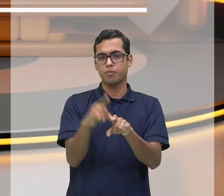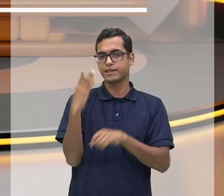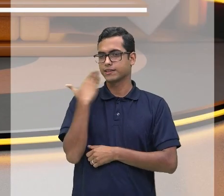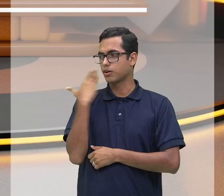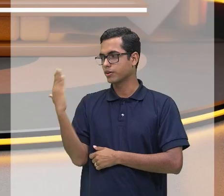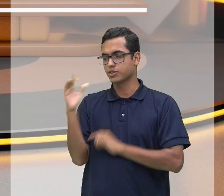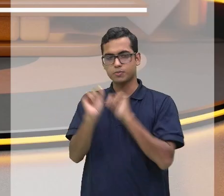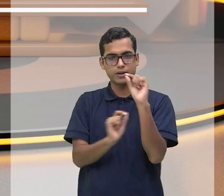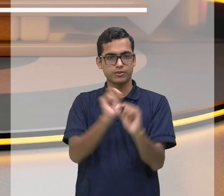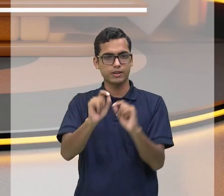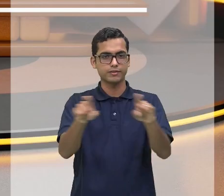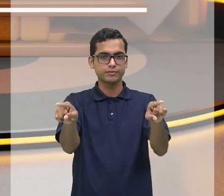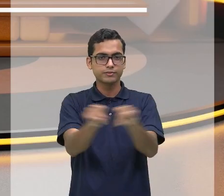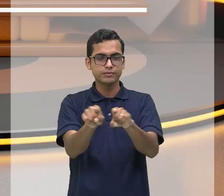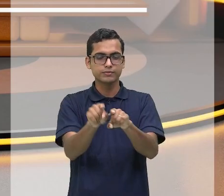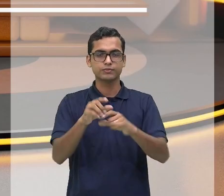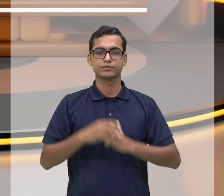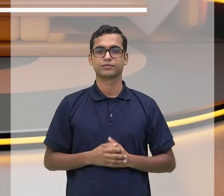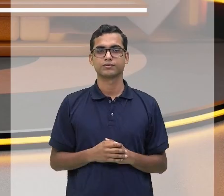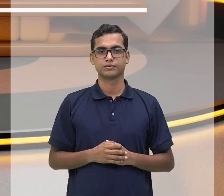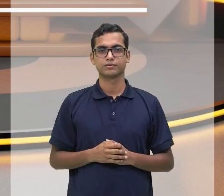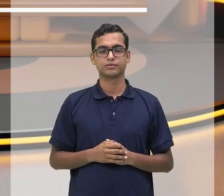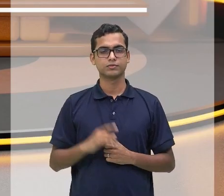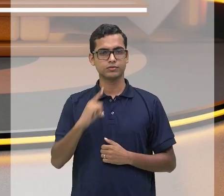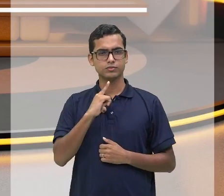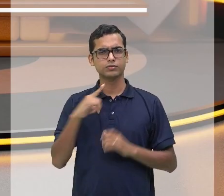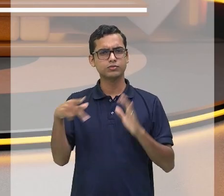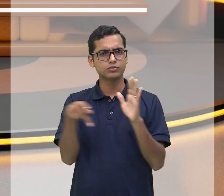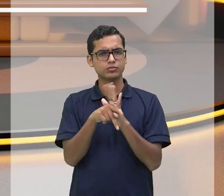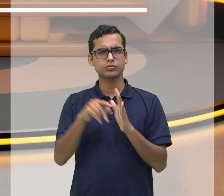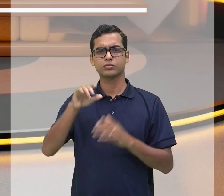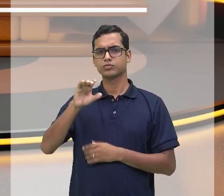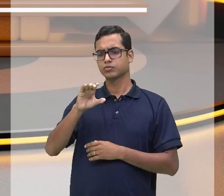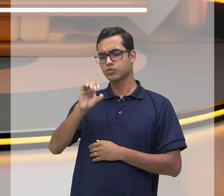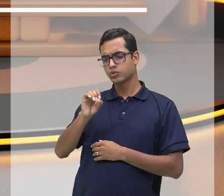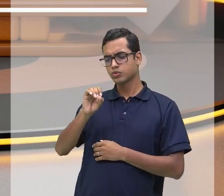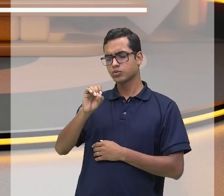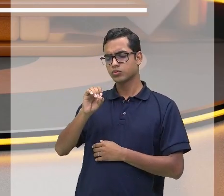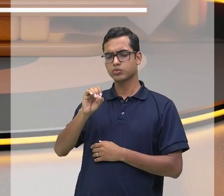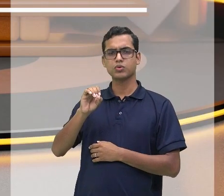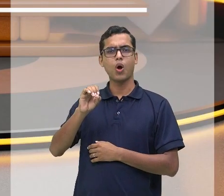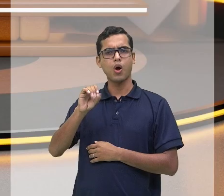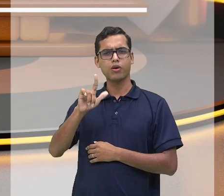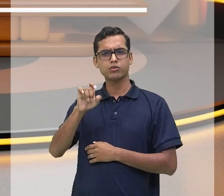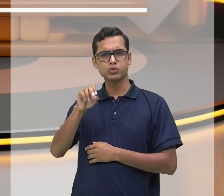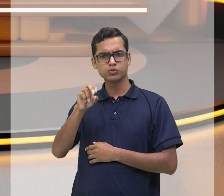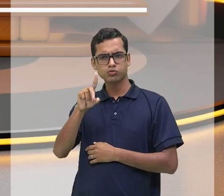o fornecimento ali de oleodutos, de gasodutos, que também